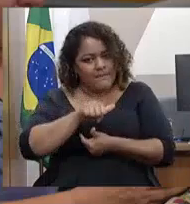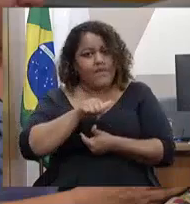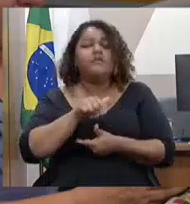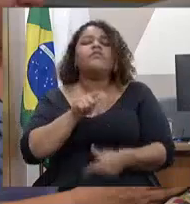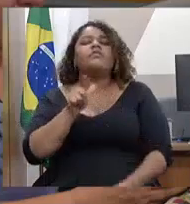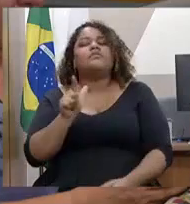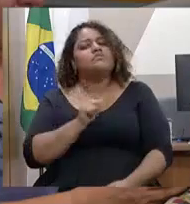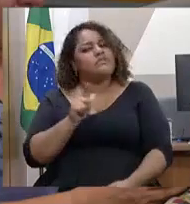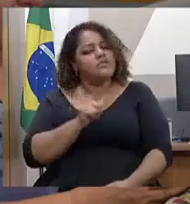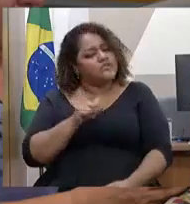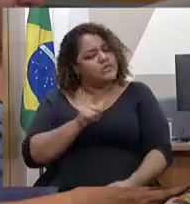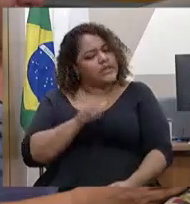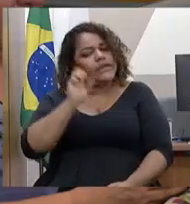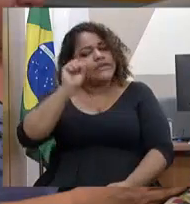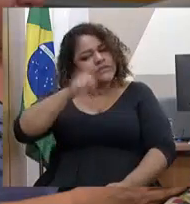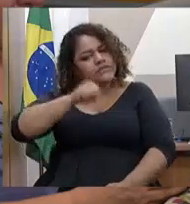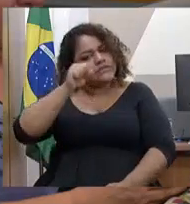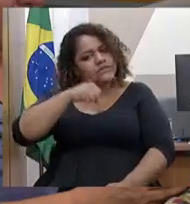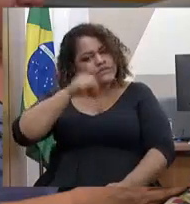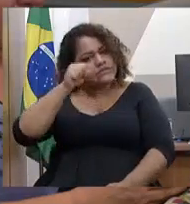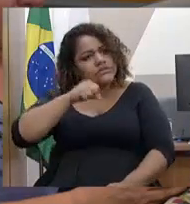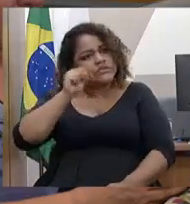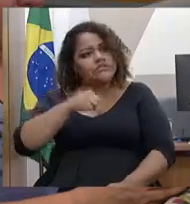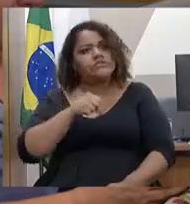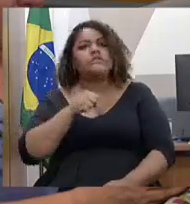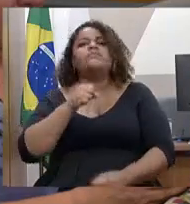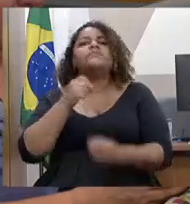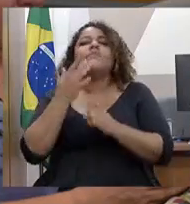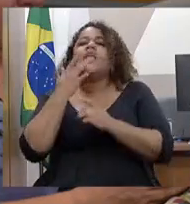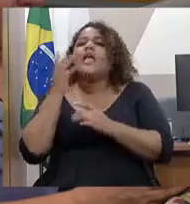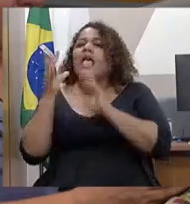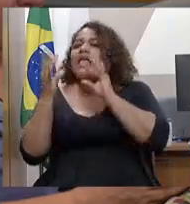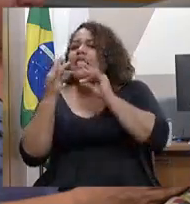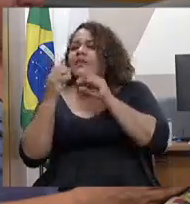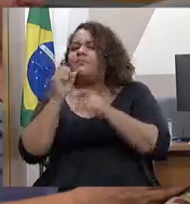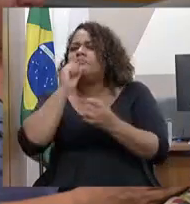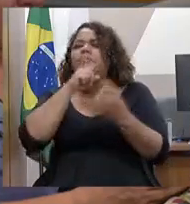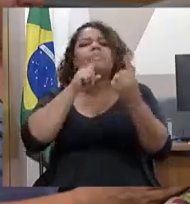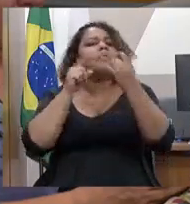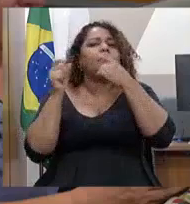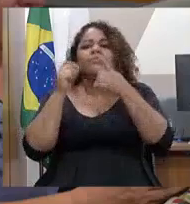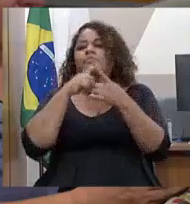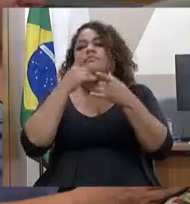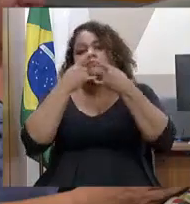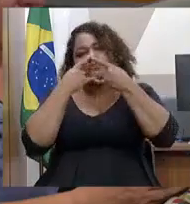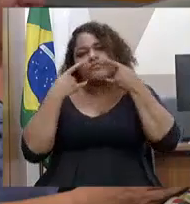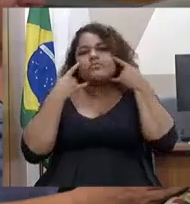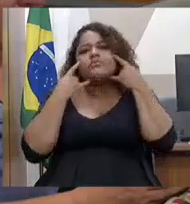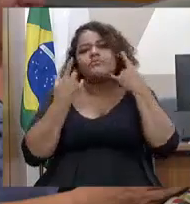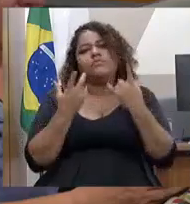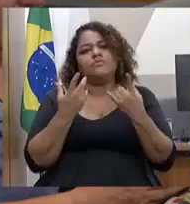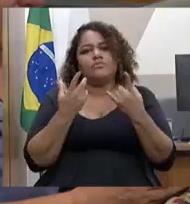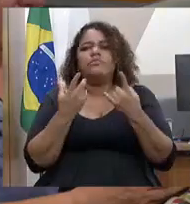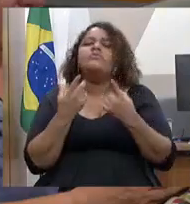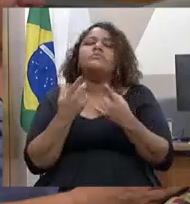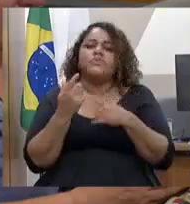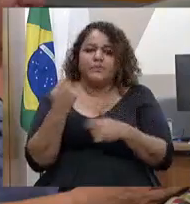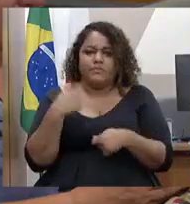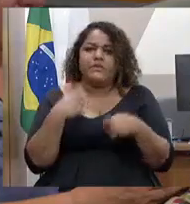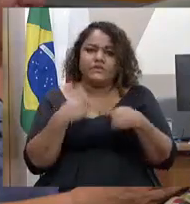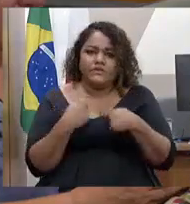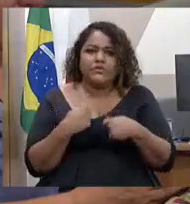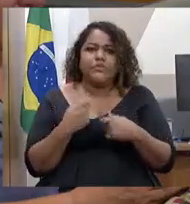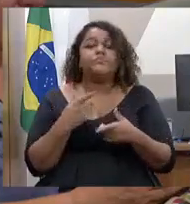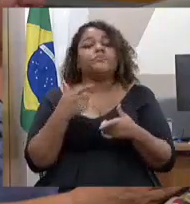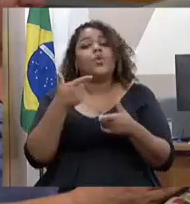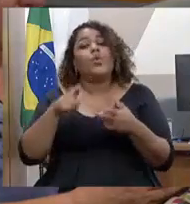tá conversando na saliva ela pega pelo contato da saliva por isso que todos usaram máscaras né então é outra coisa que eu